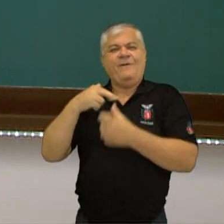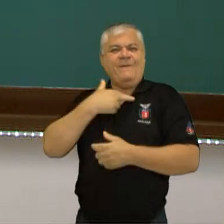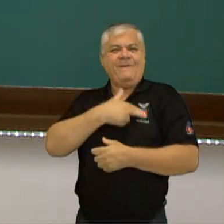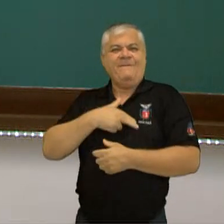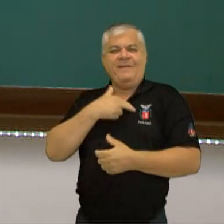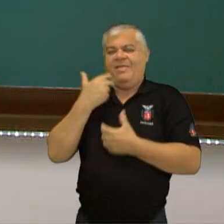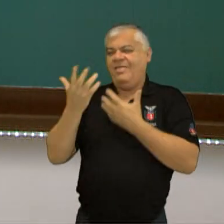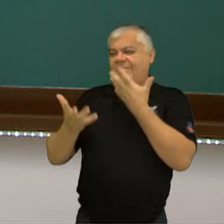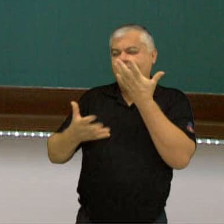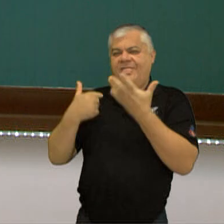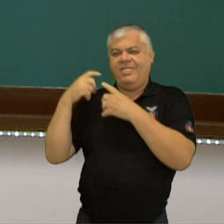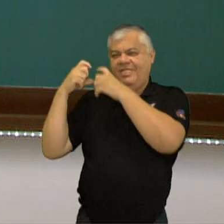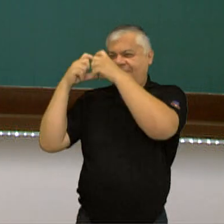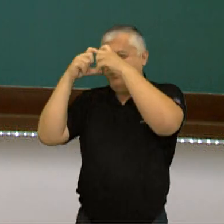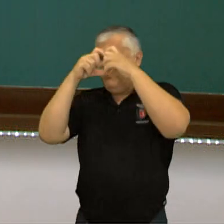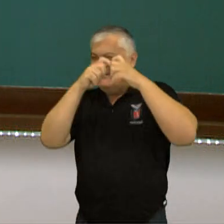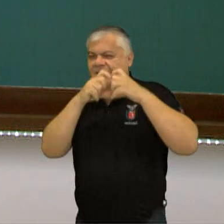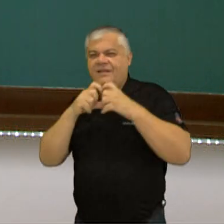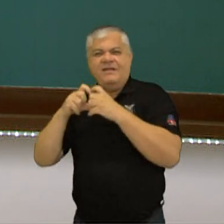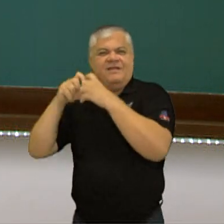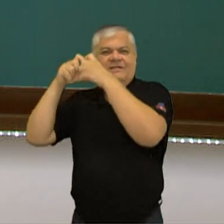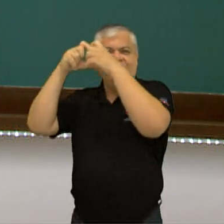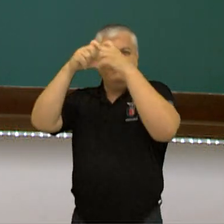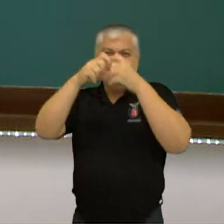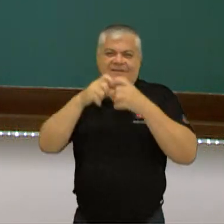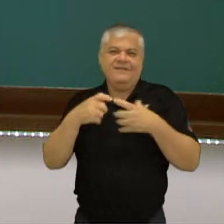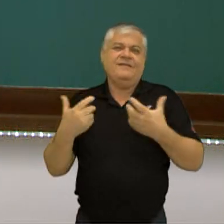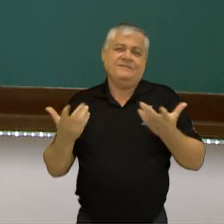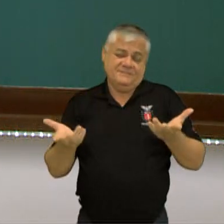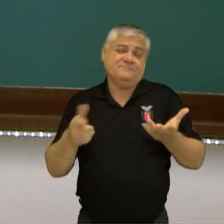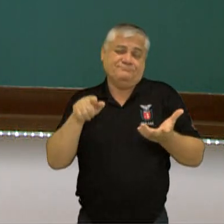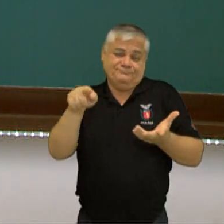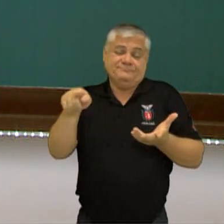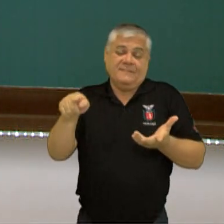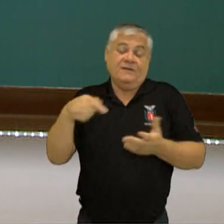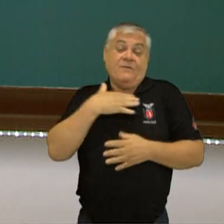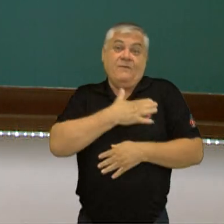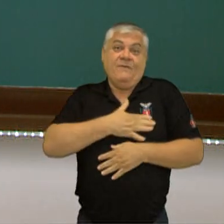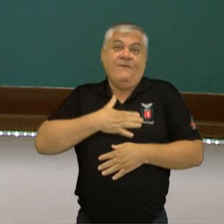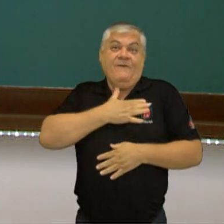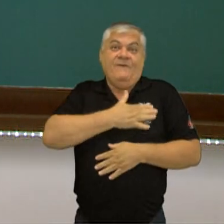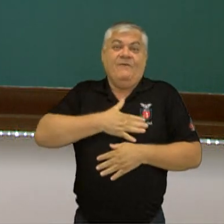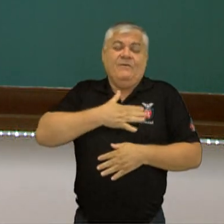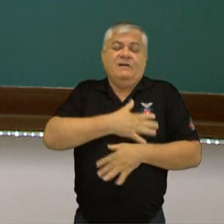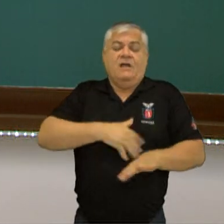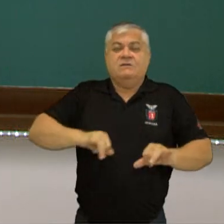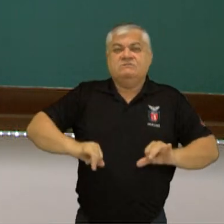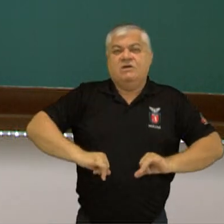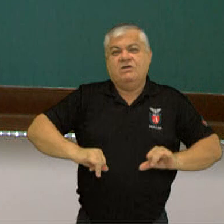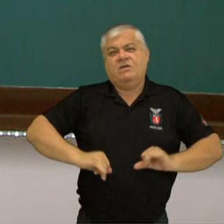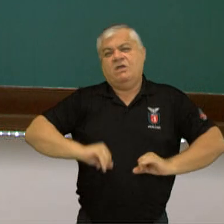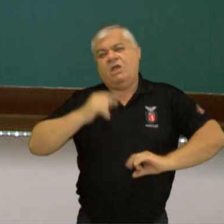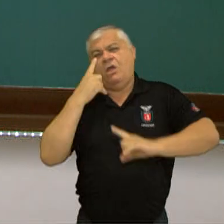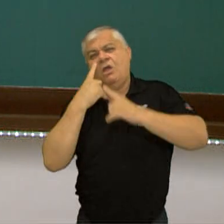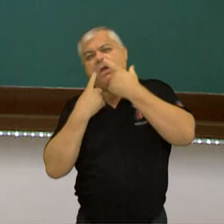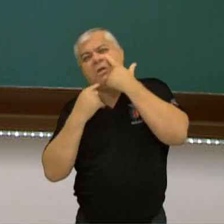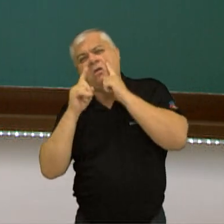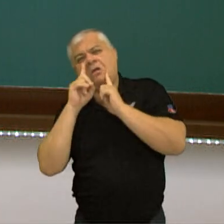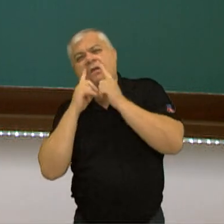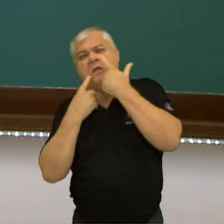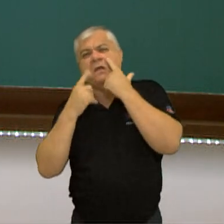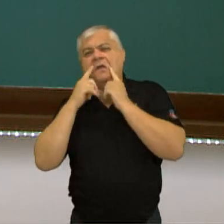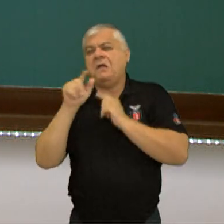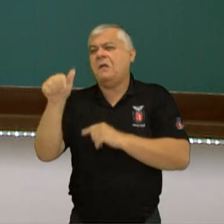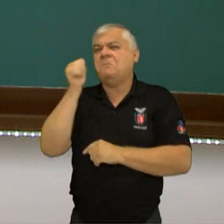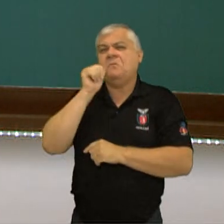sempre aparece aquele que, ah, nem vou falar, aquela pessoa que gosta, né, que sofre de amor pela aquela eterna